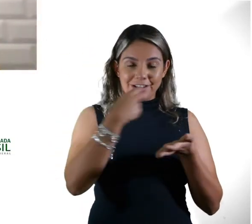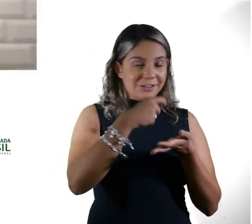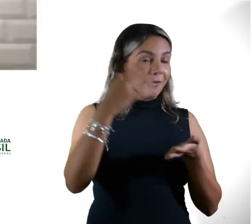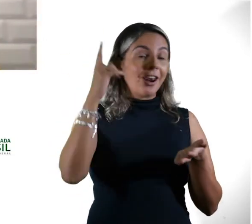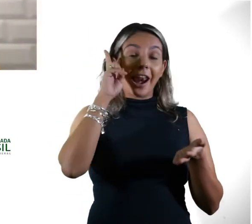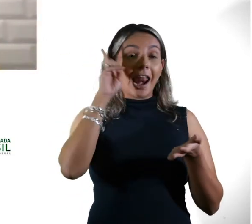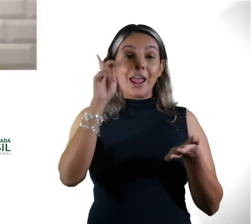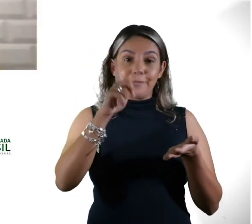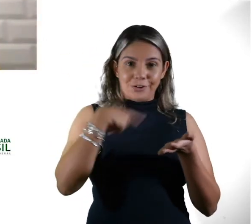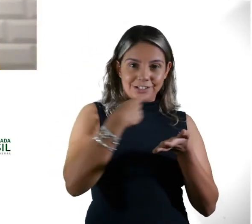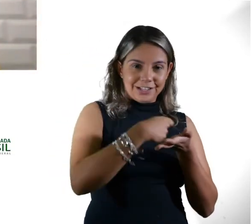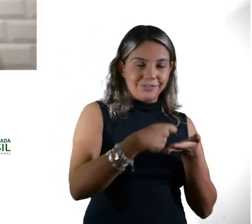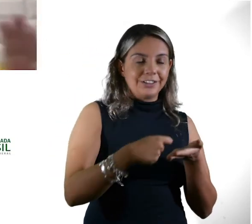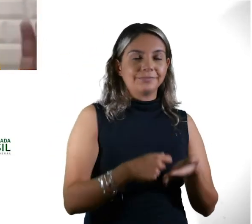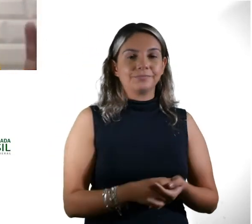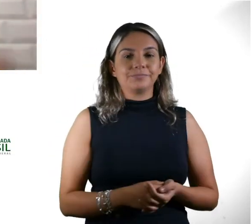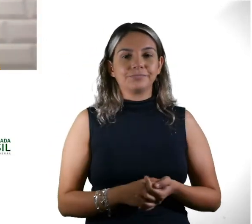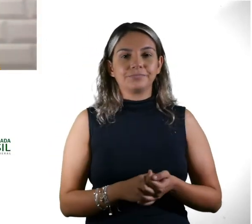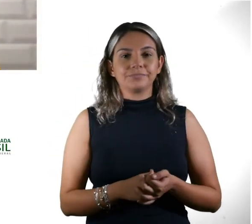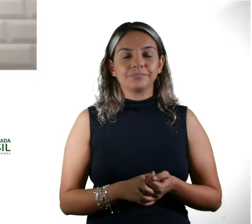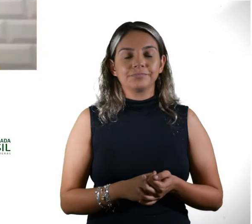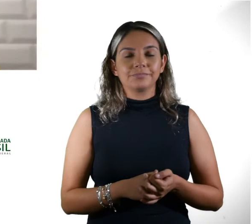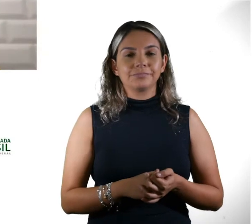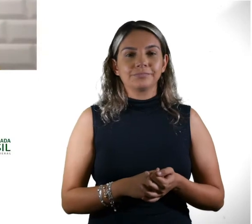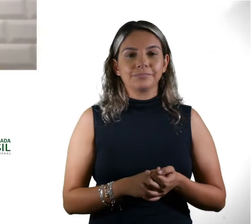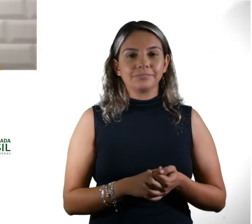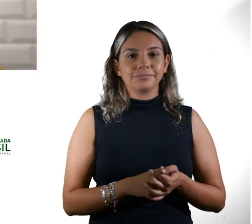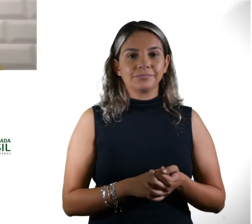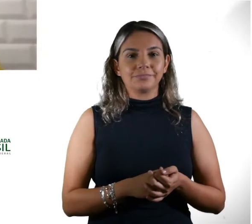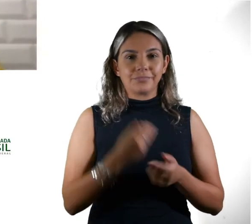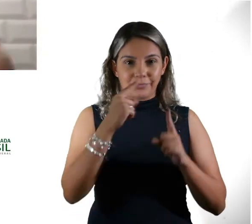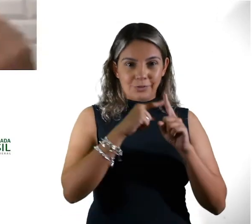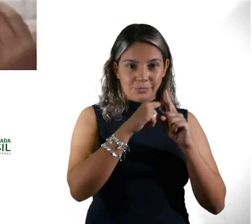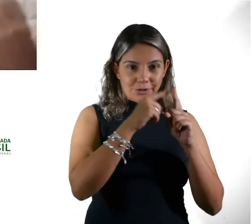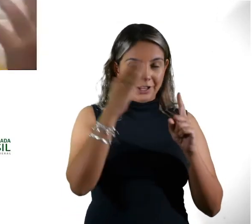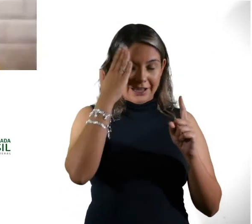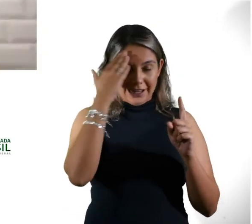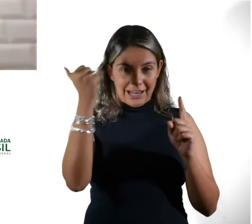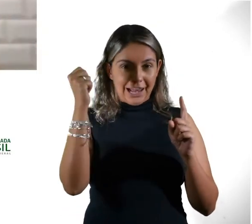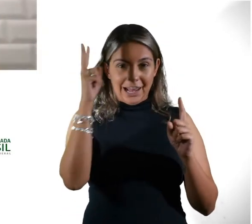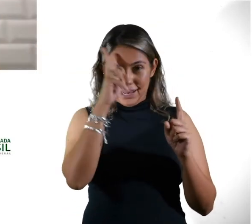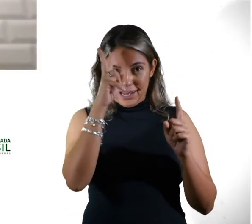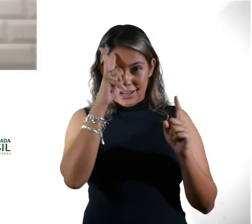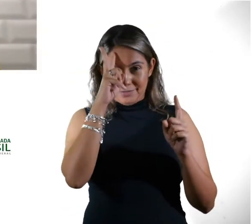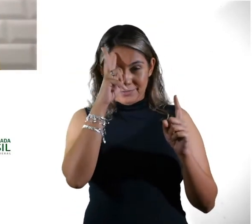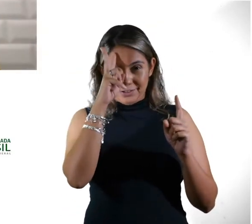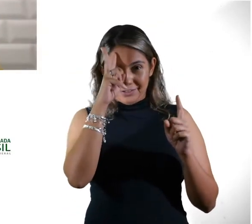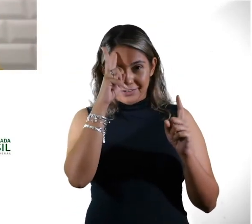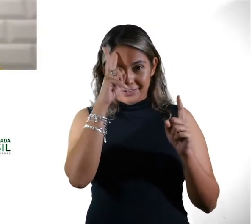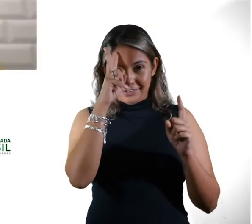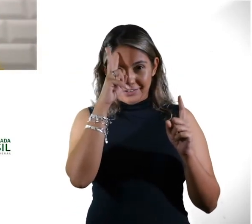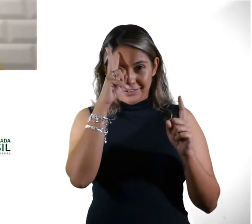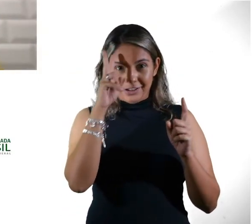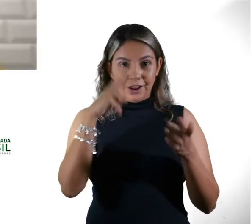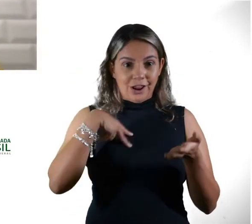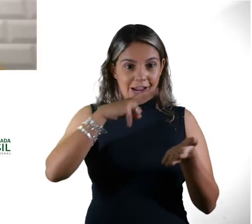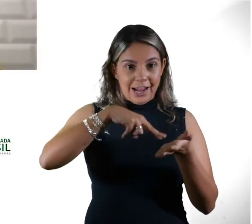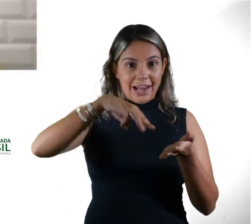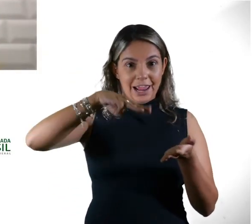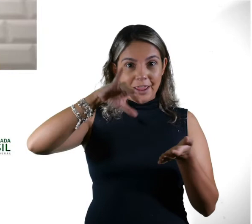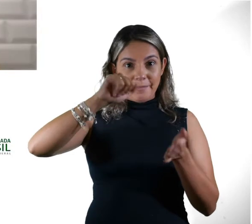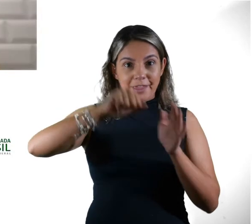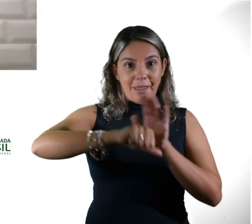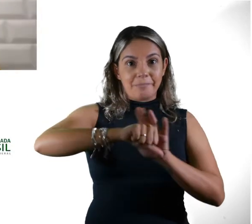era, mas tenho a certeza que era muito positiva, porque lembro-me desse deslumbramento, que foi ler o Mia pela primeira